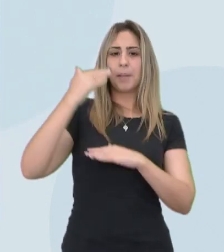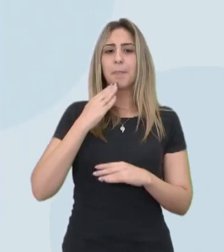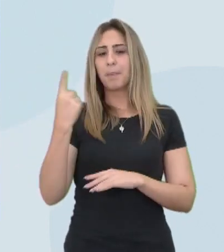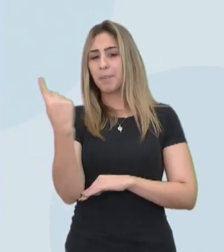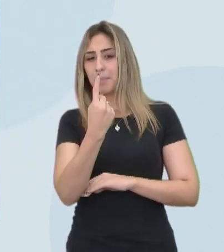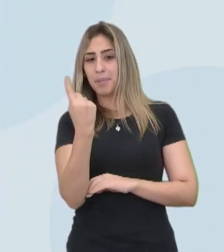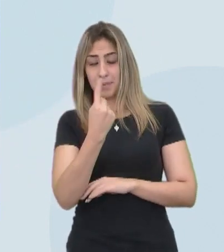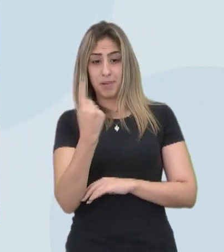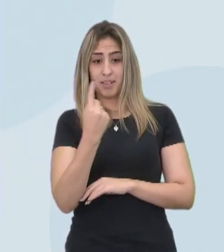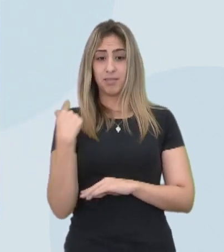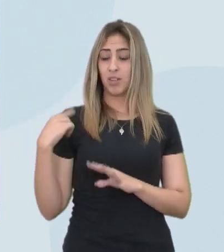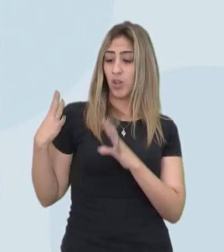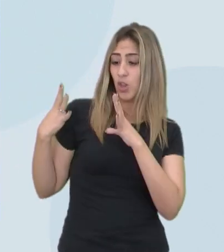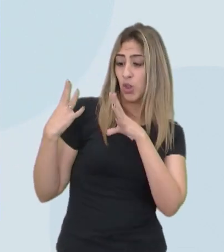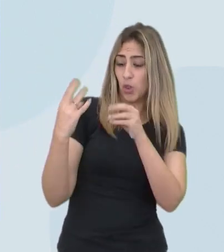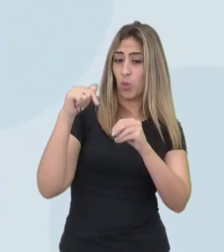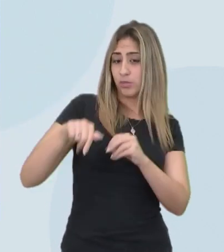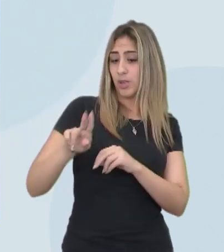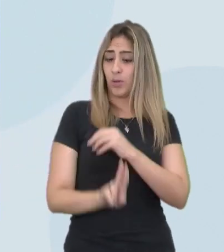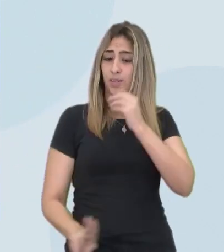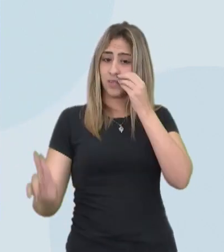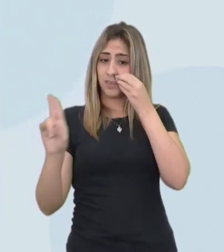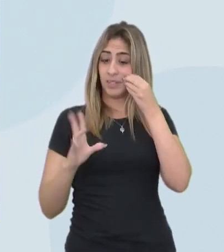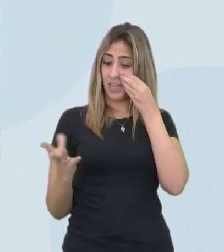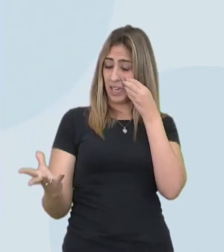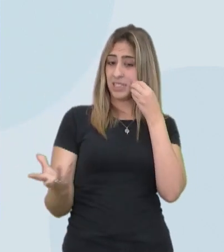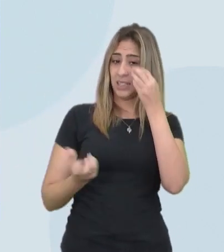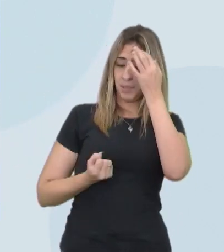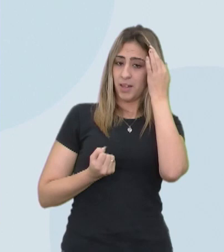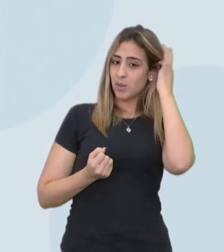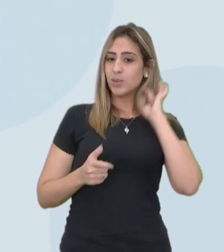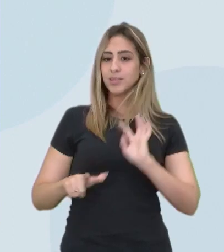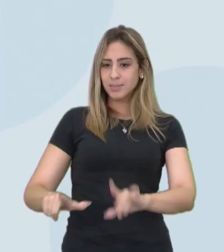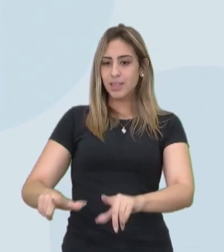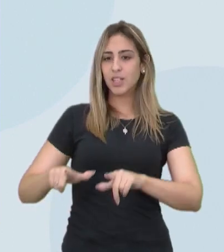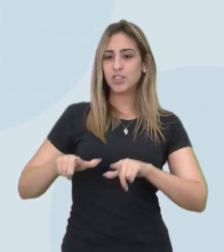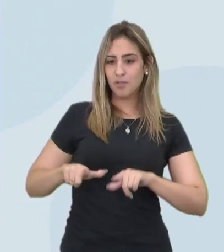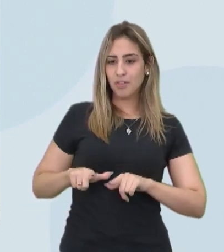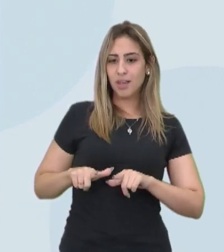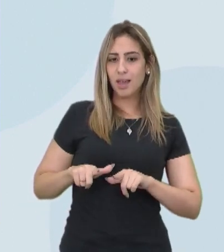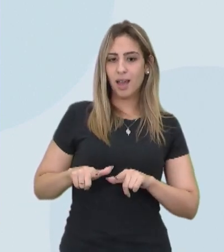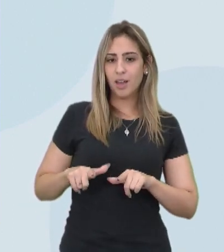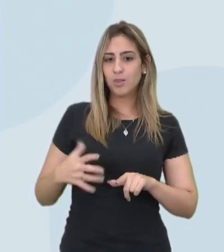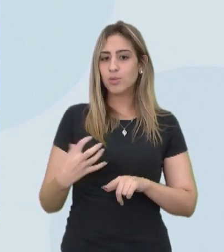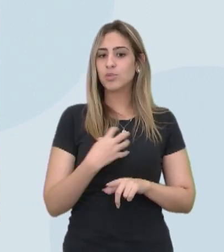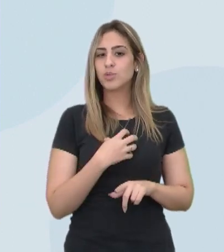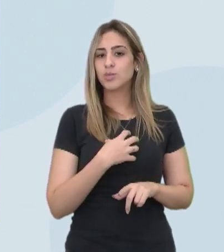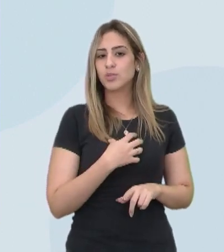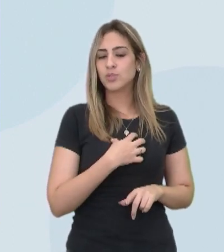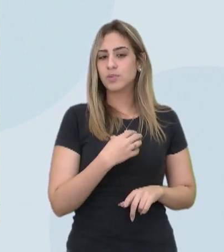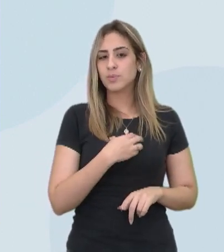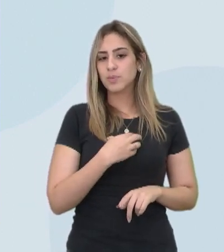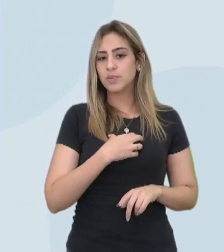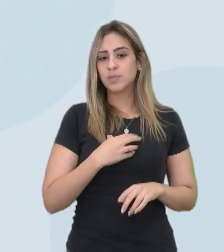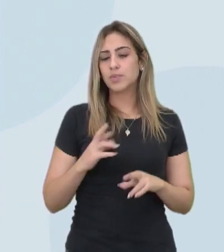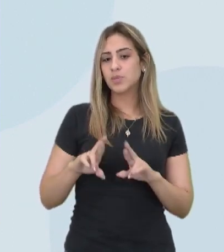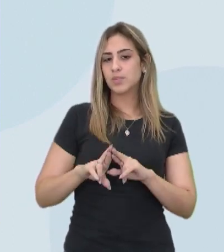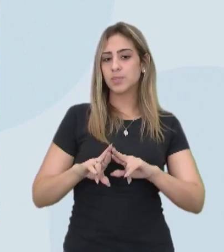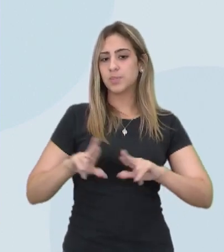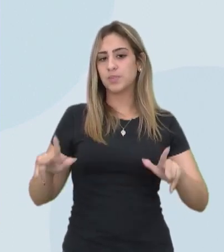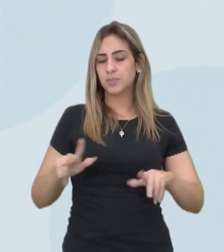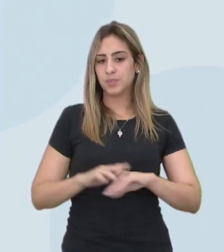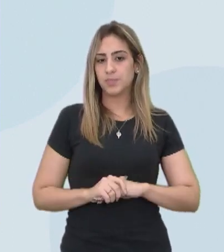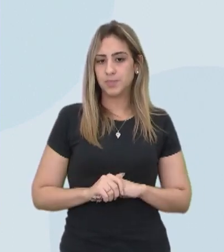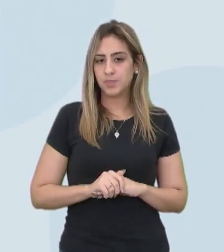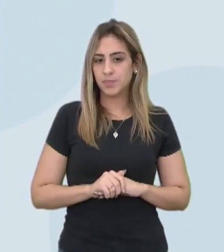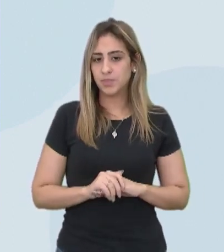primeira vez que todos da universidade receberam um certificado de modo diferente. Olha